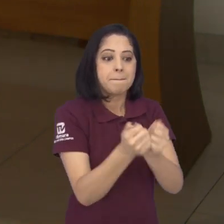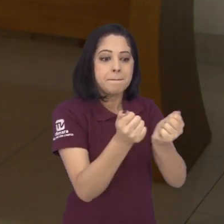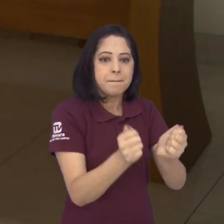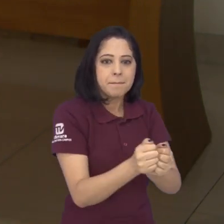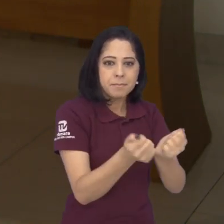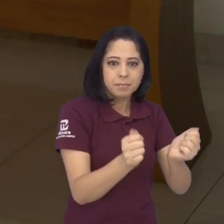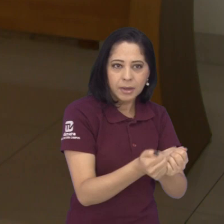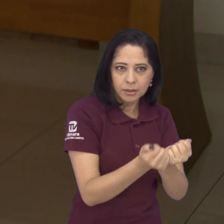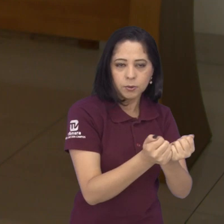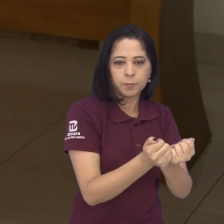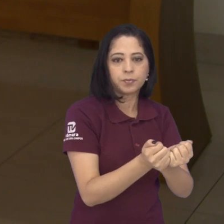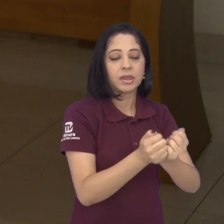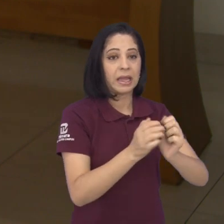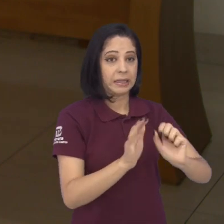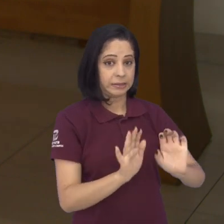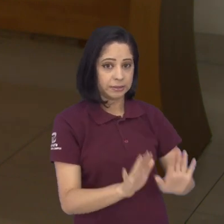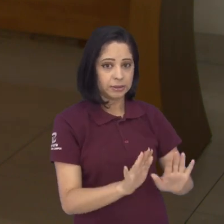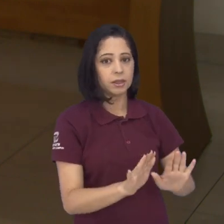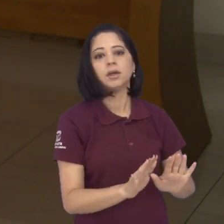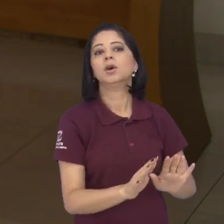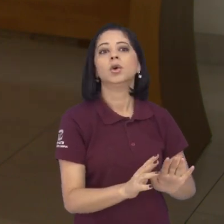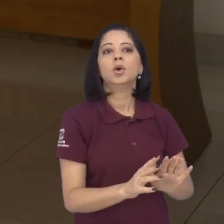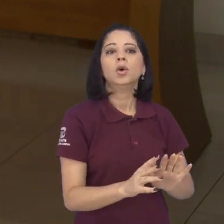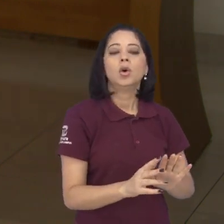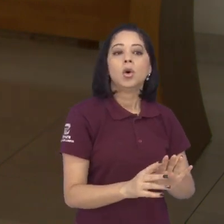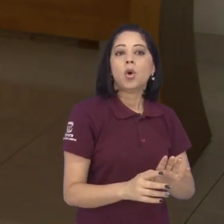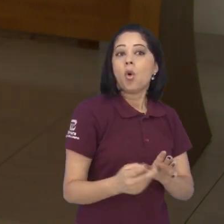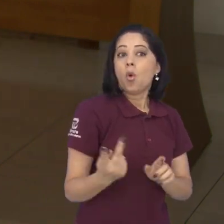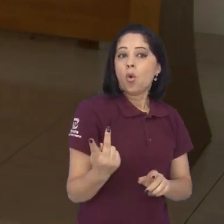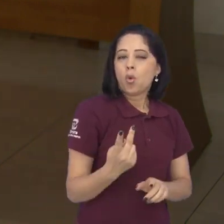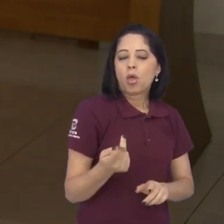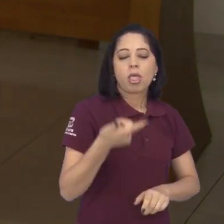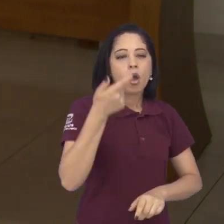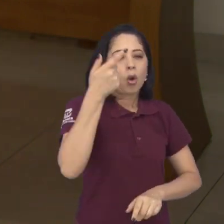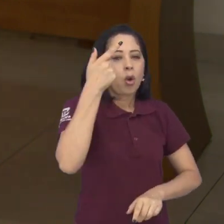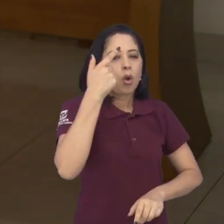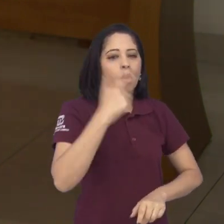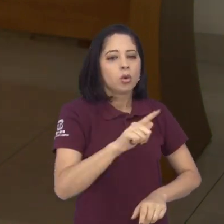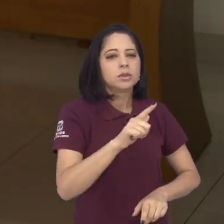aí eles, com o trabalho